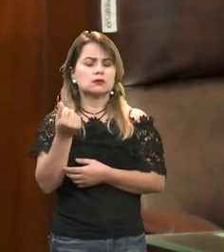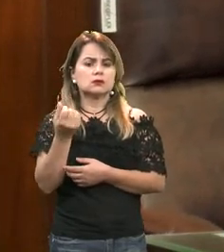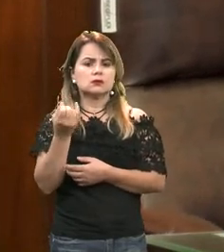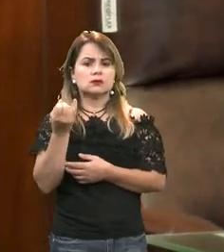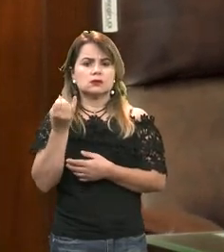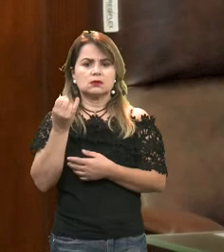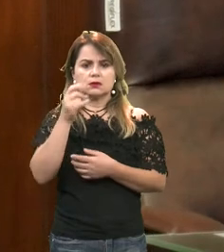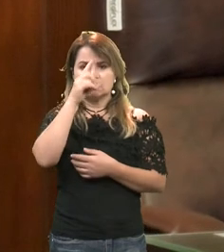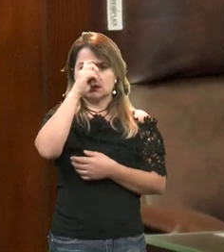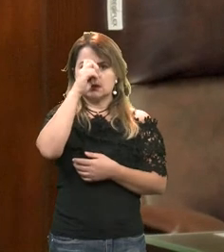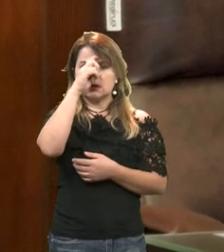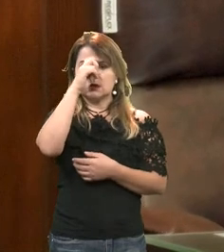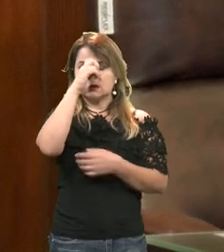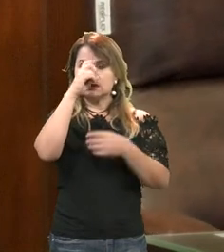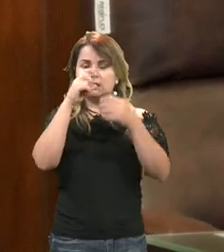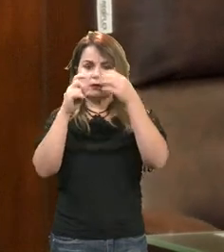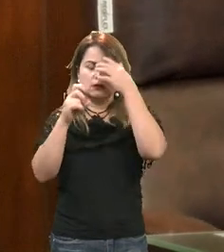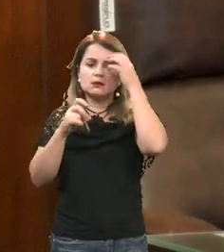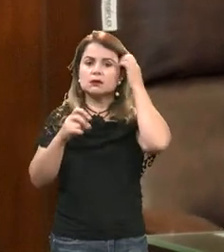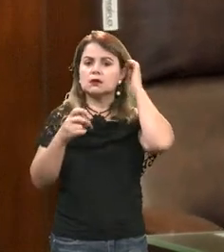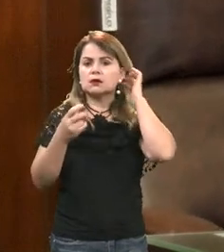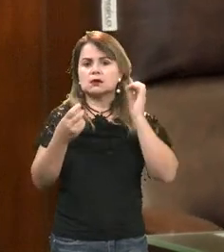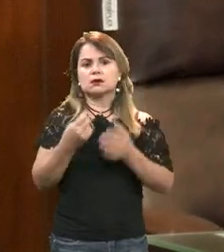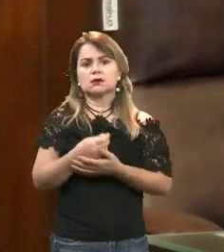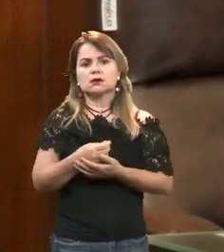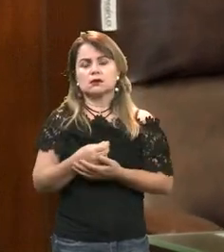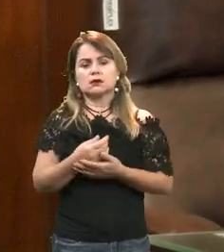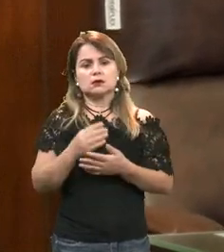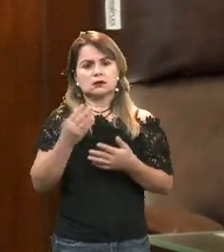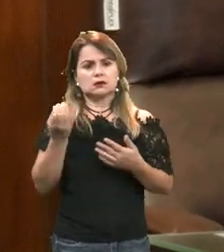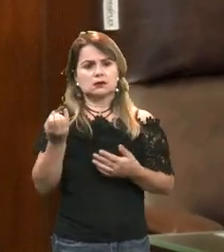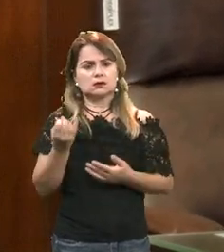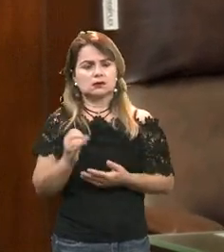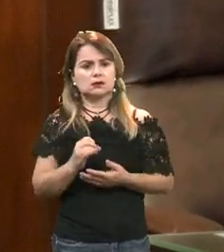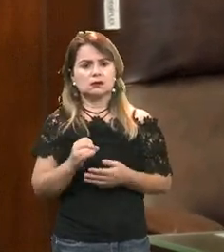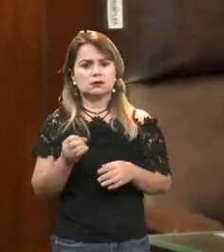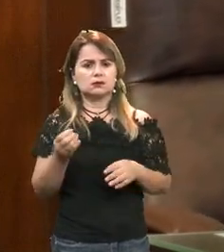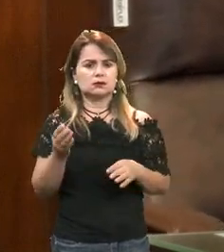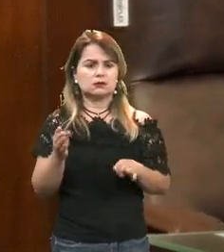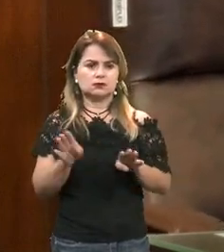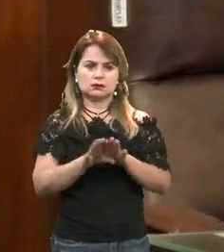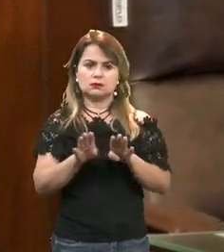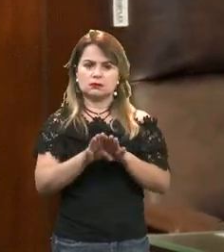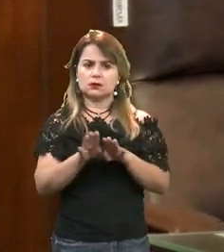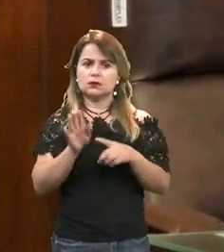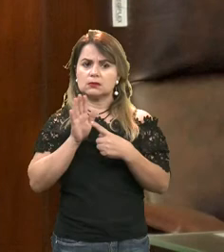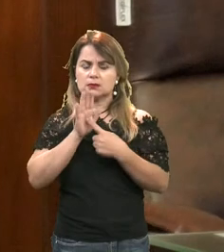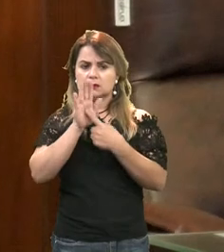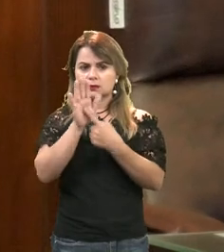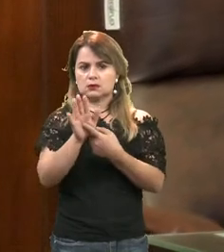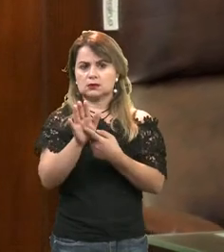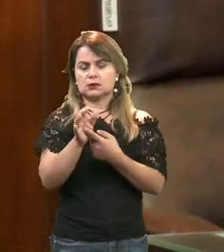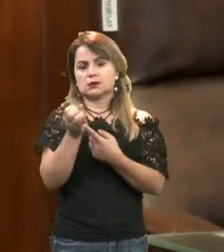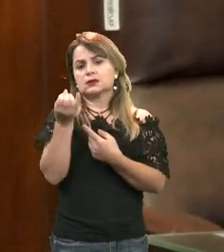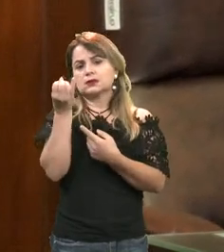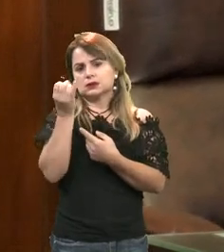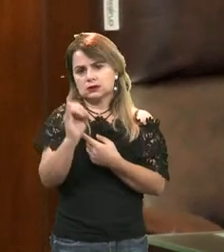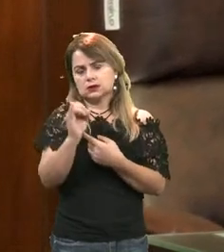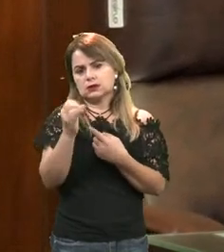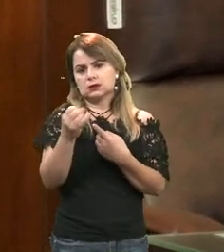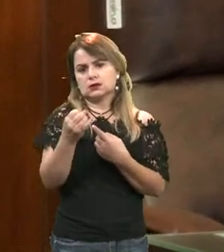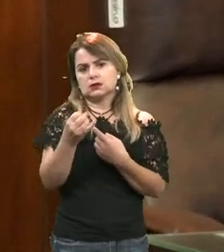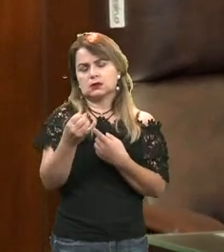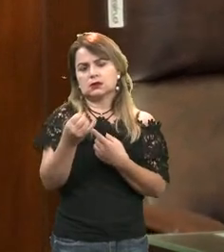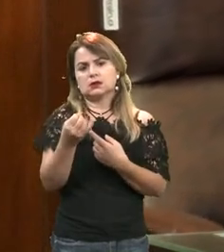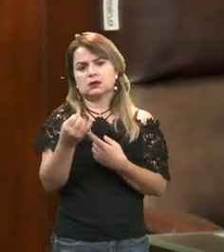centro de referência, onde já foi muito bem colocado, e eu acho que entrar no diálogo se a cannabis